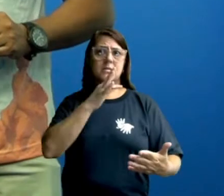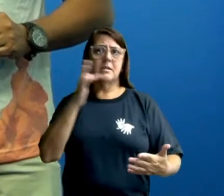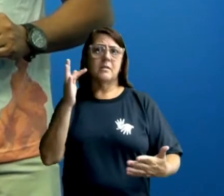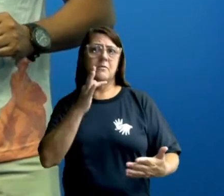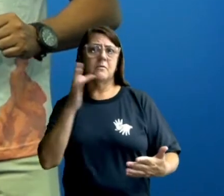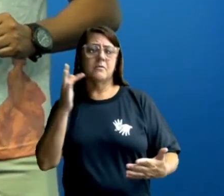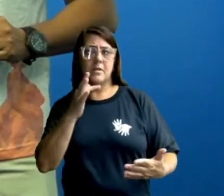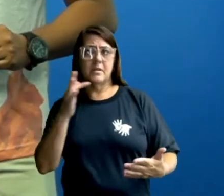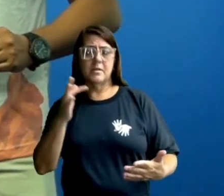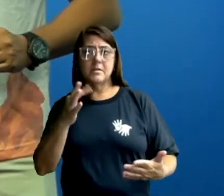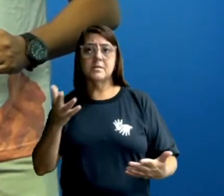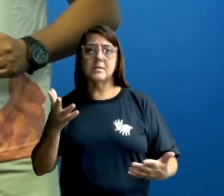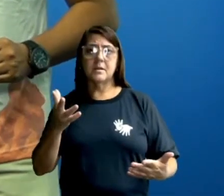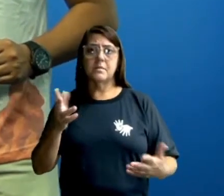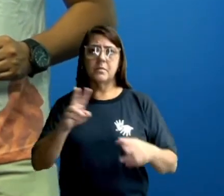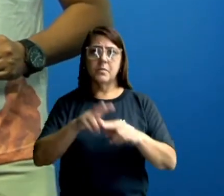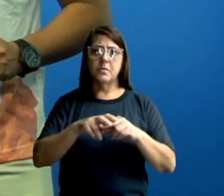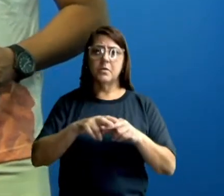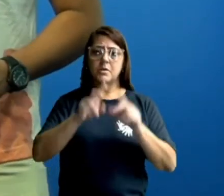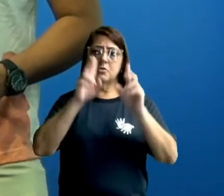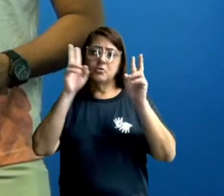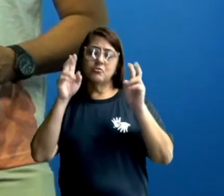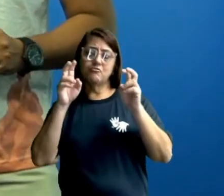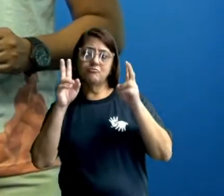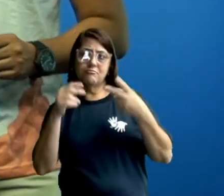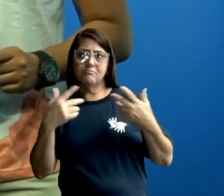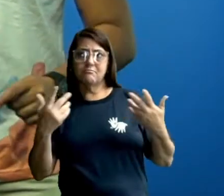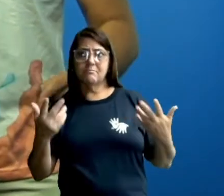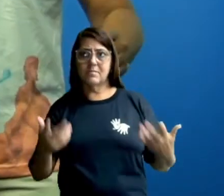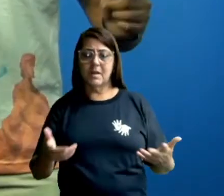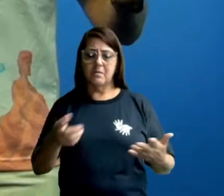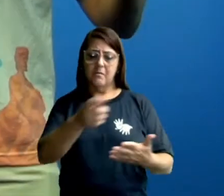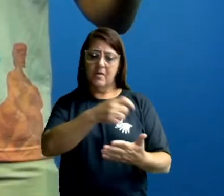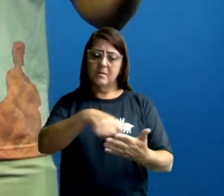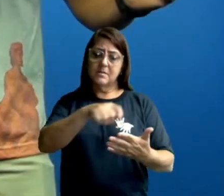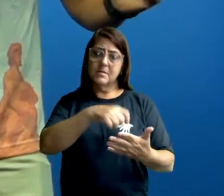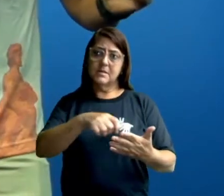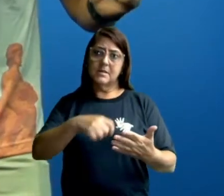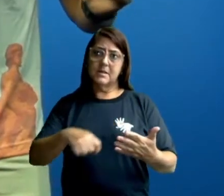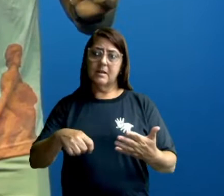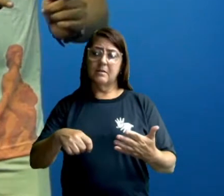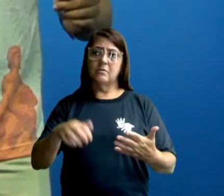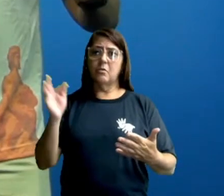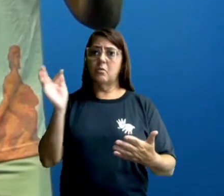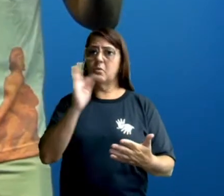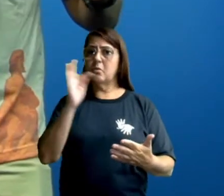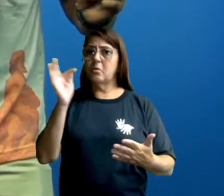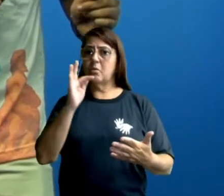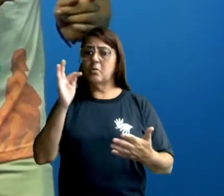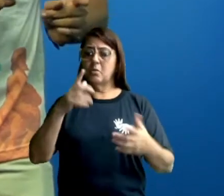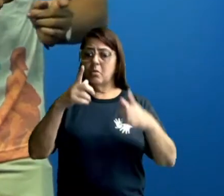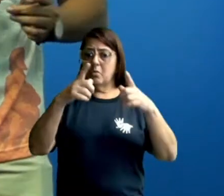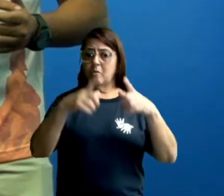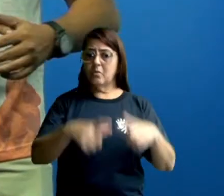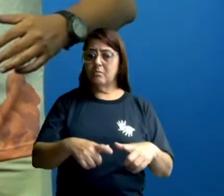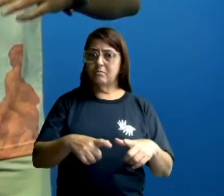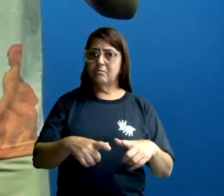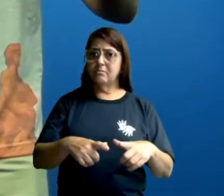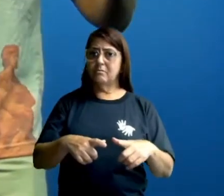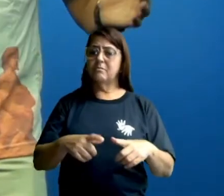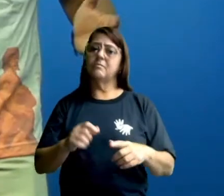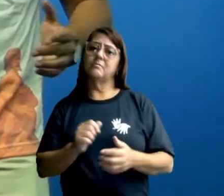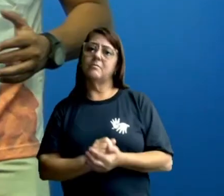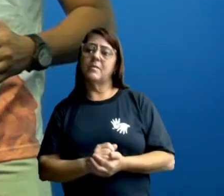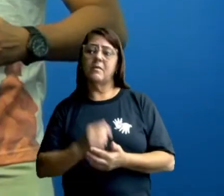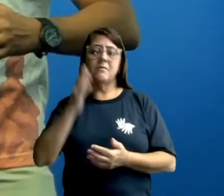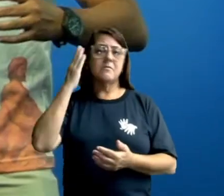isso tem esse nome Tratado de Versalhes, porque ele vai ser assinado no Palácio Francês, no Palácio de Versalhes, que até hoje